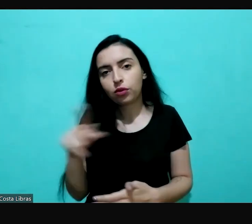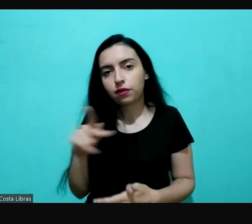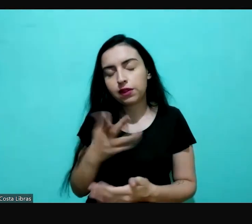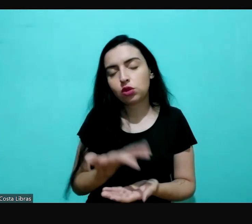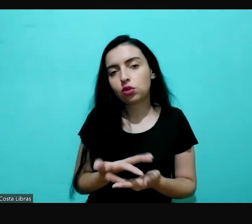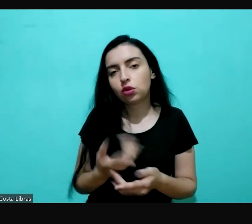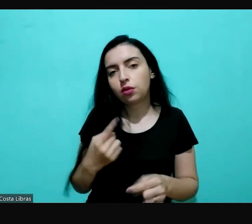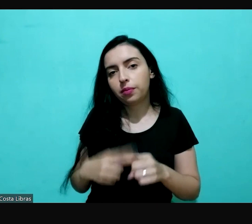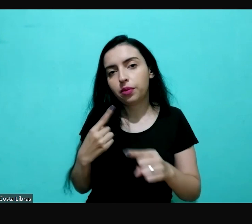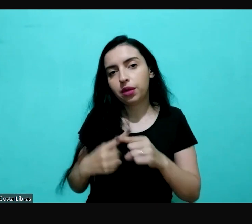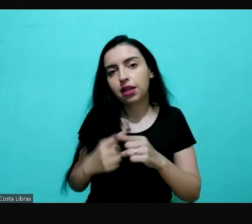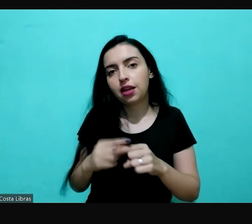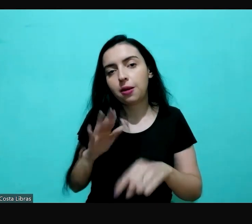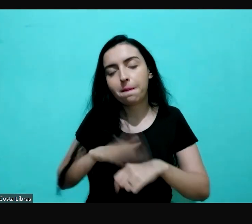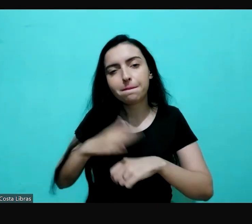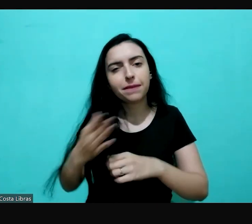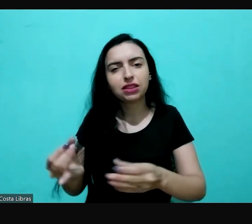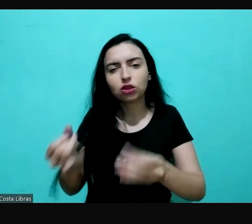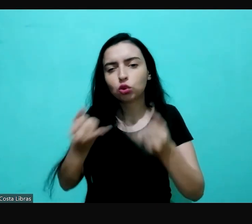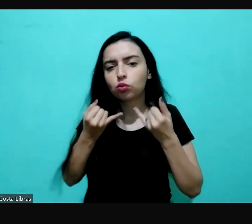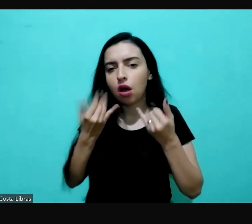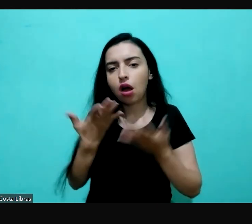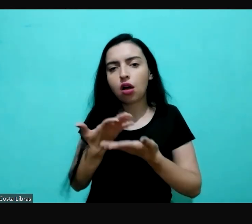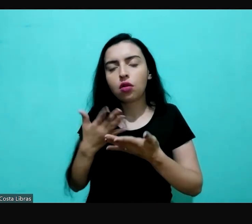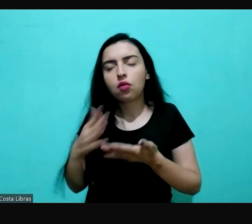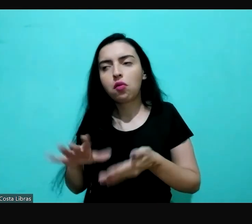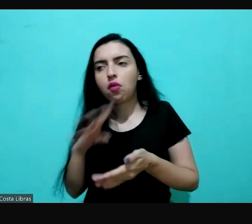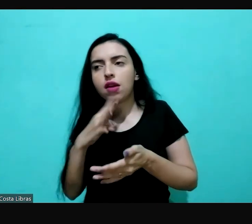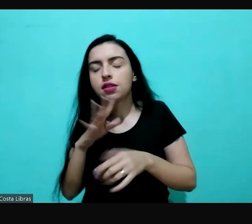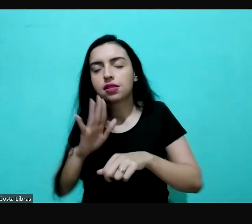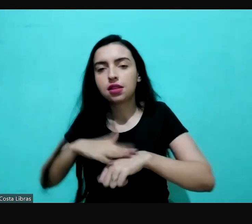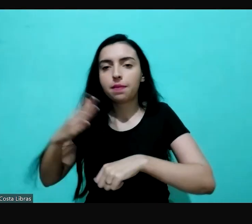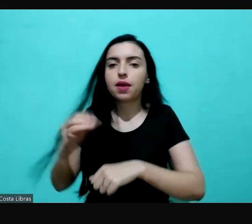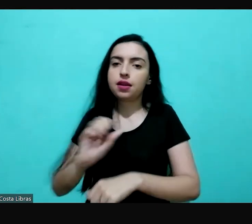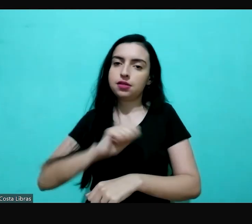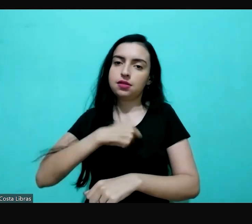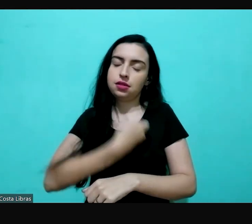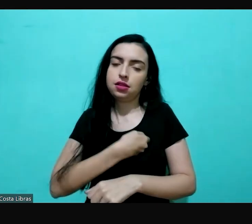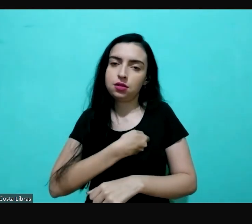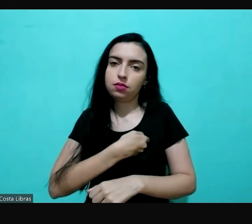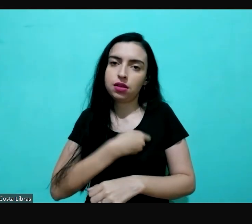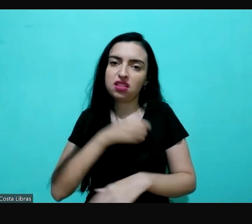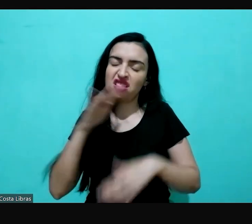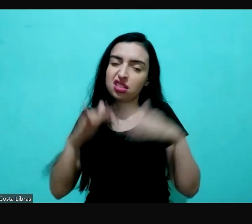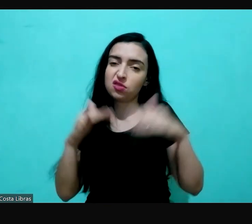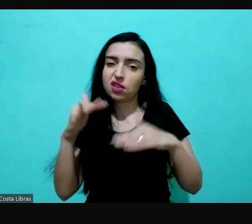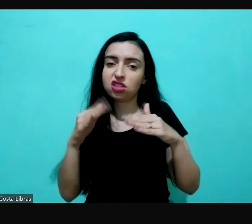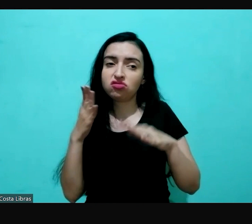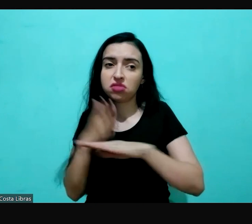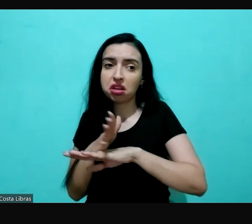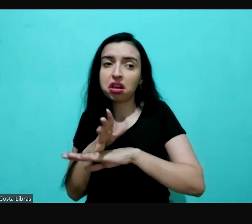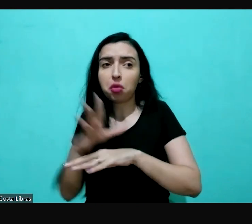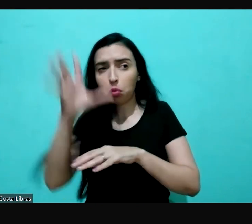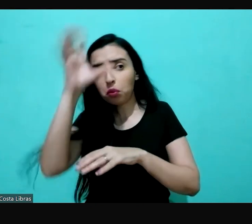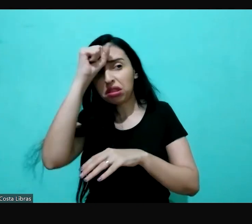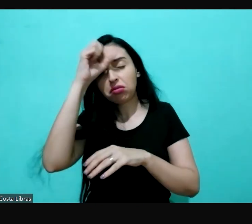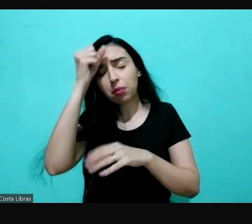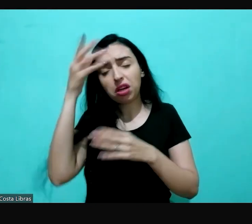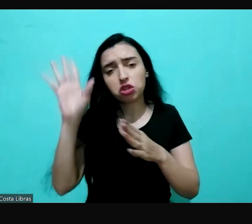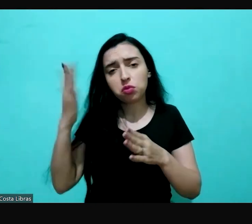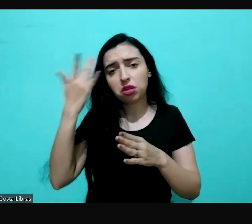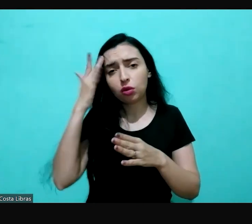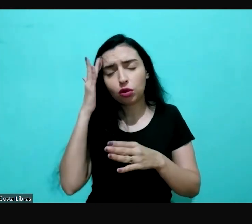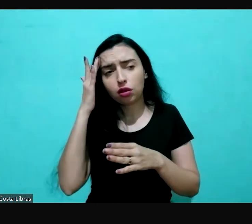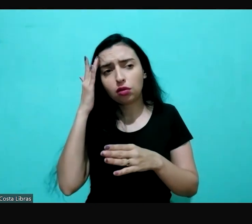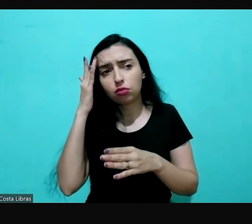porque é mais uma oportunidade de a gente conhecer um pouco mais da Espanha e, às vezes, a gente chega à conclusão: "Não, o nosso sistema é melhor